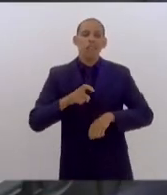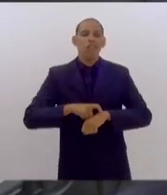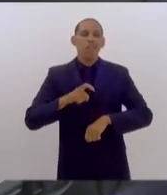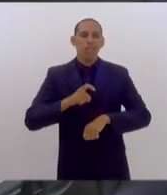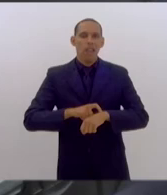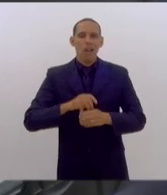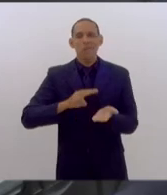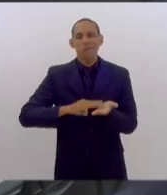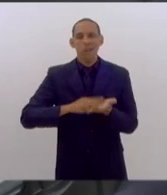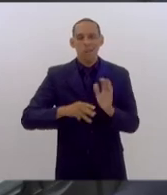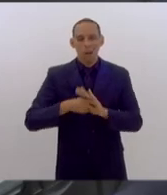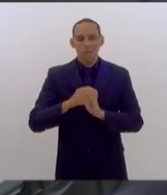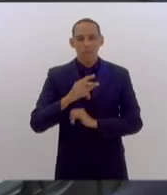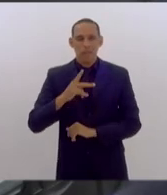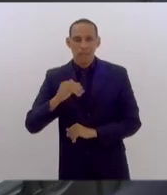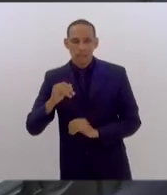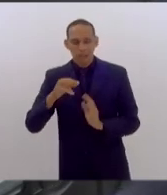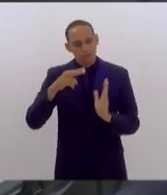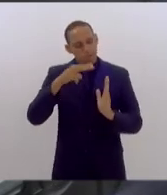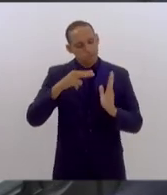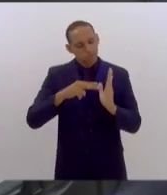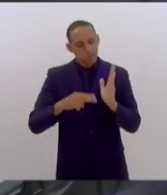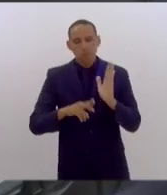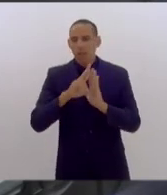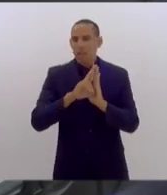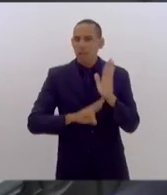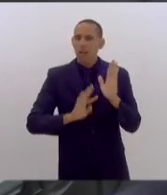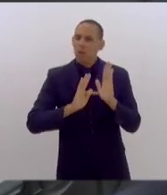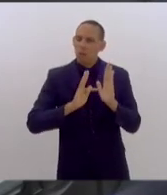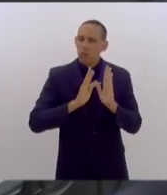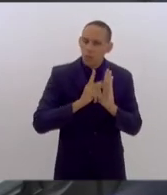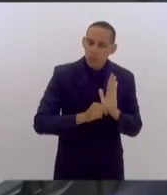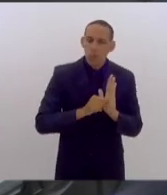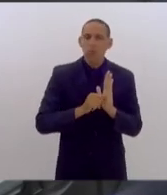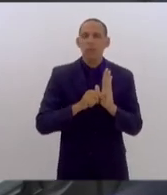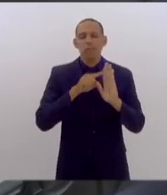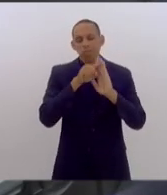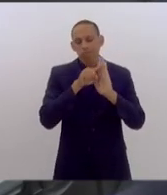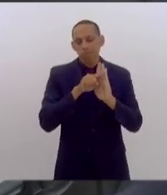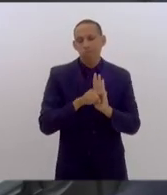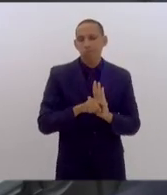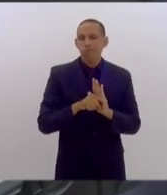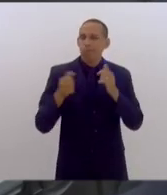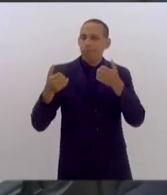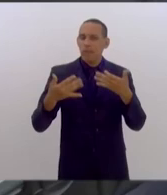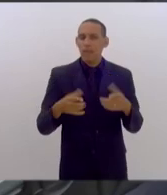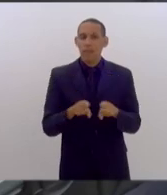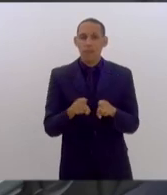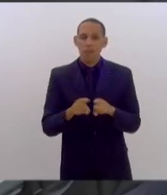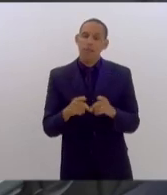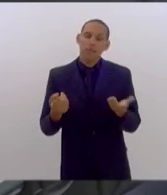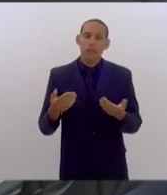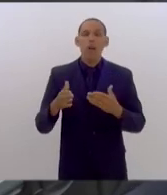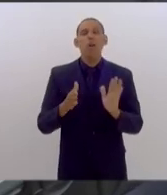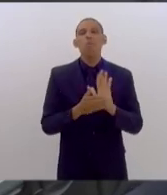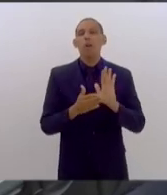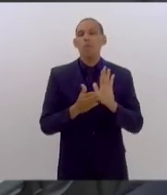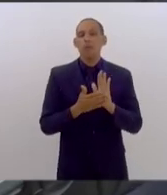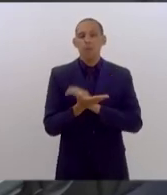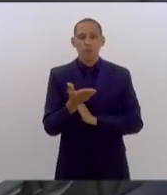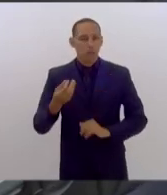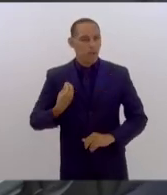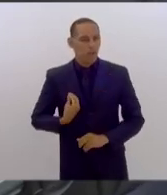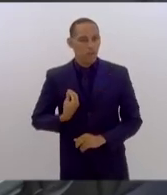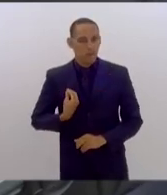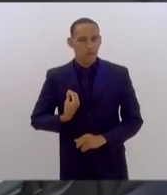CPI se debrucem sobre relatório final para analisar e comentar o relatório estou procurando os demais membros presentes dessa